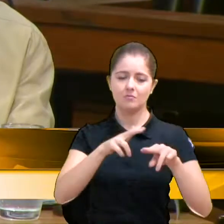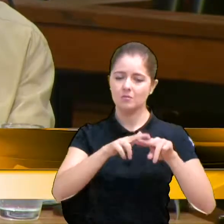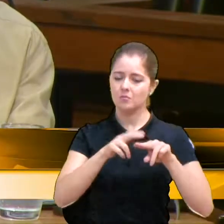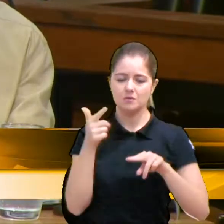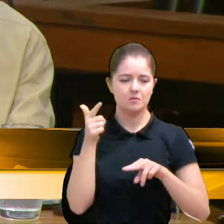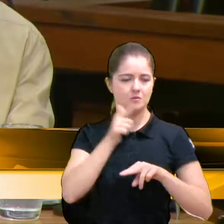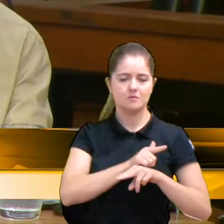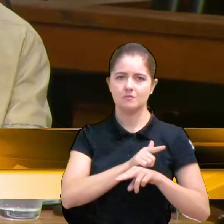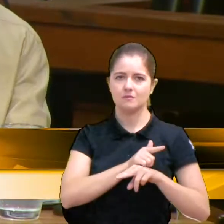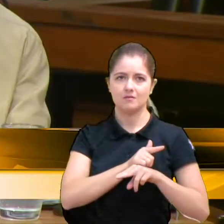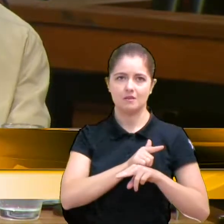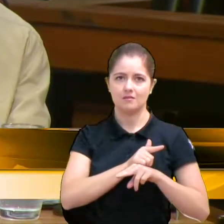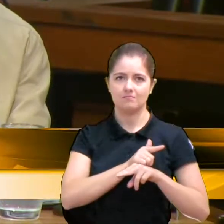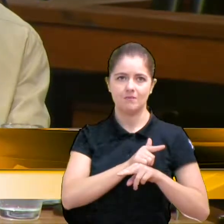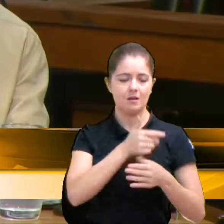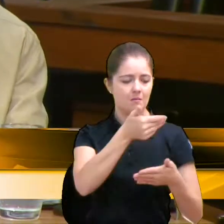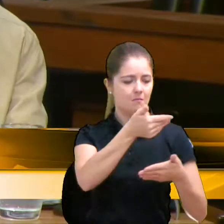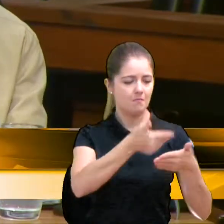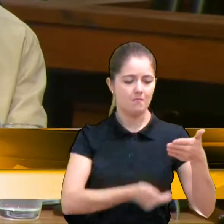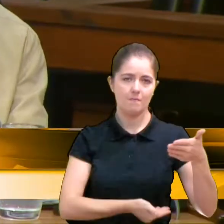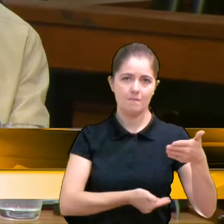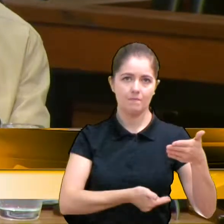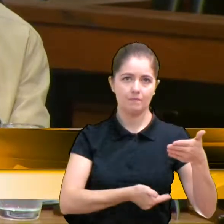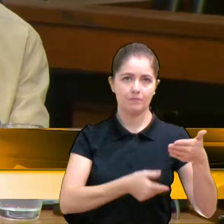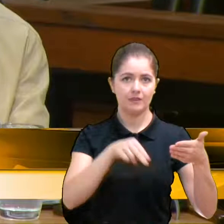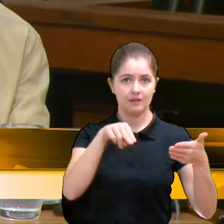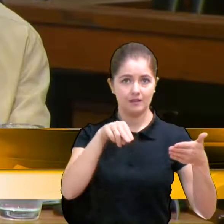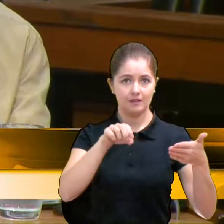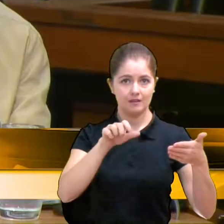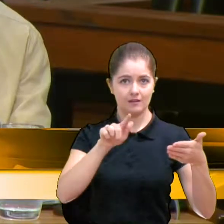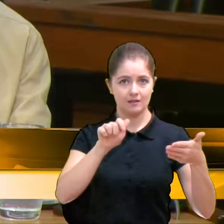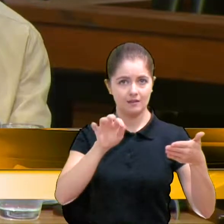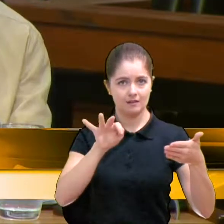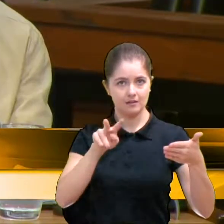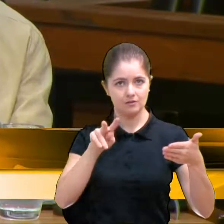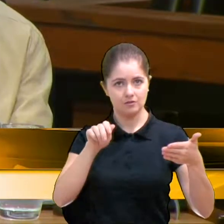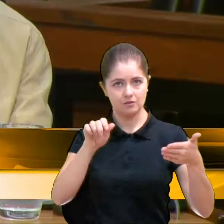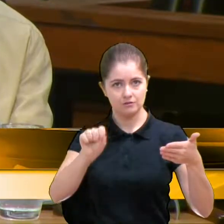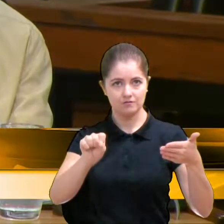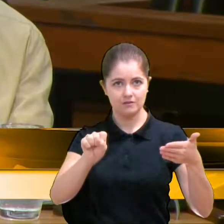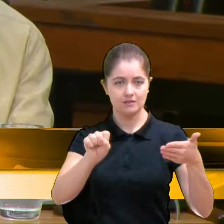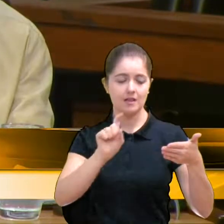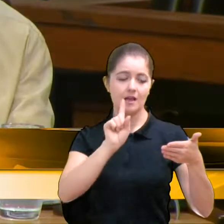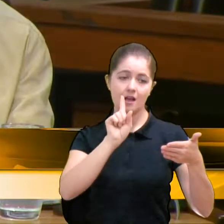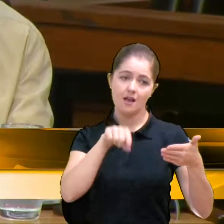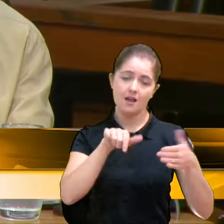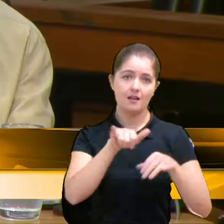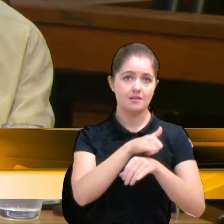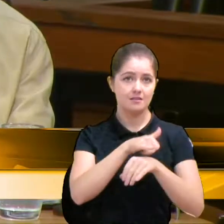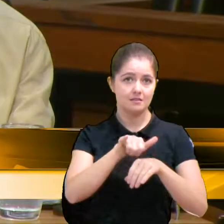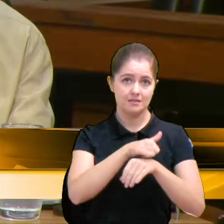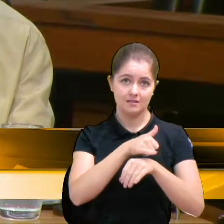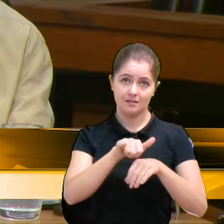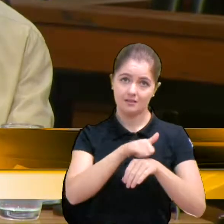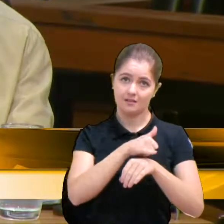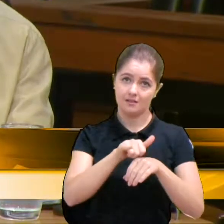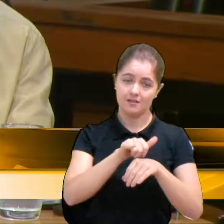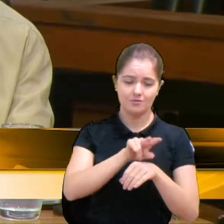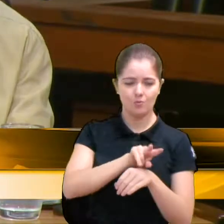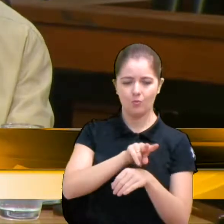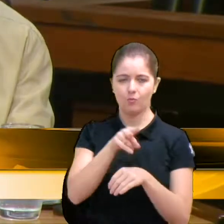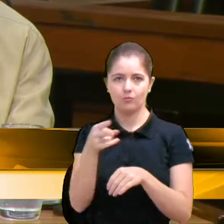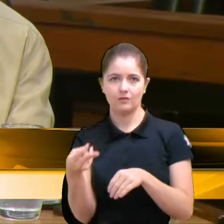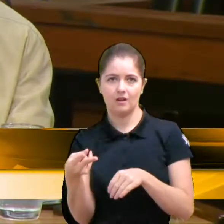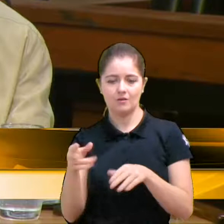as suas negativas, ou seja, é uma medida totalmente na contramão do incentivo